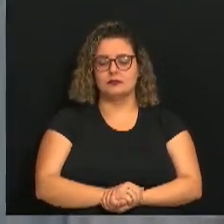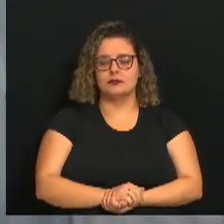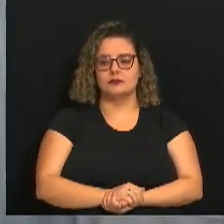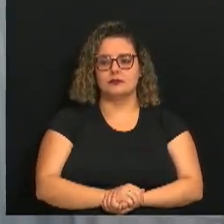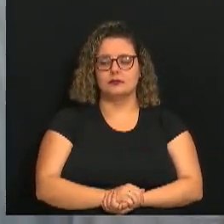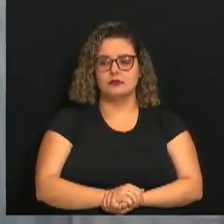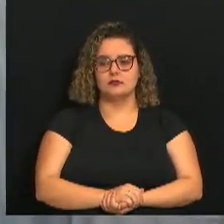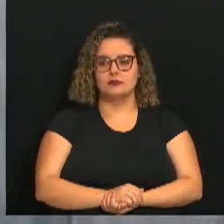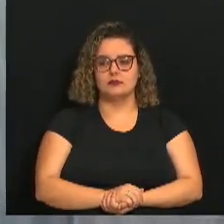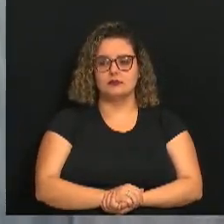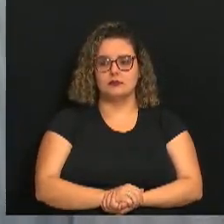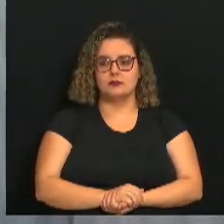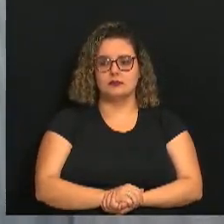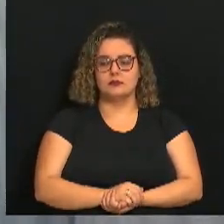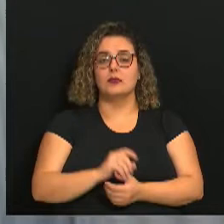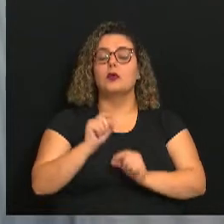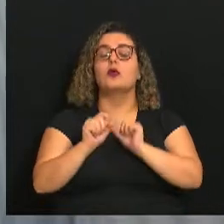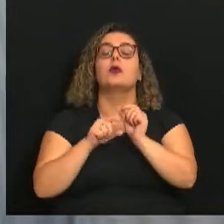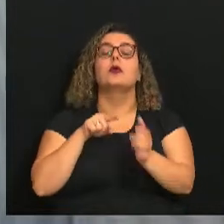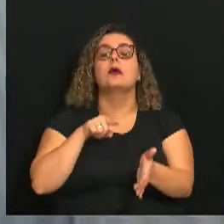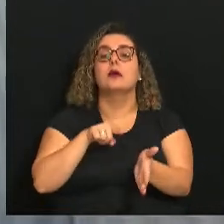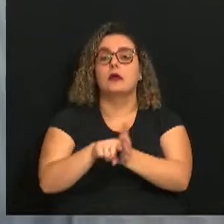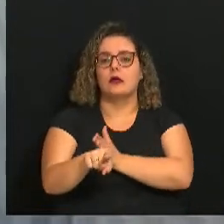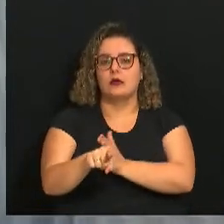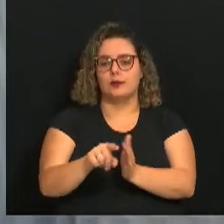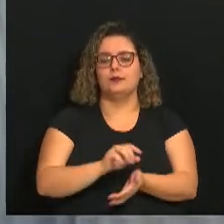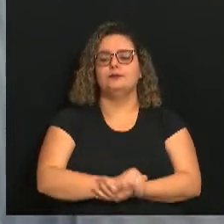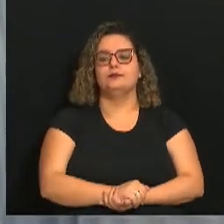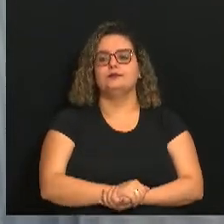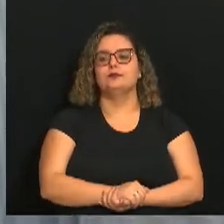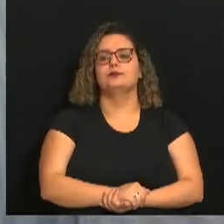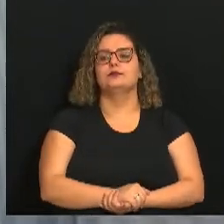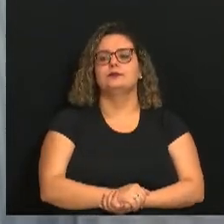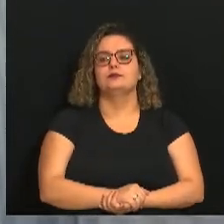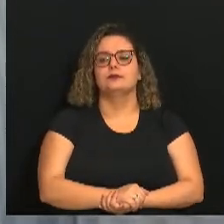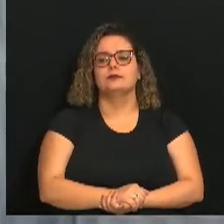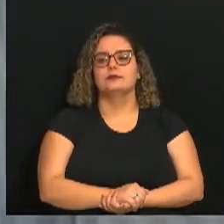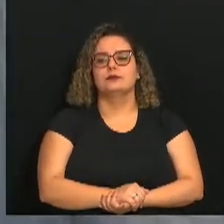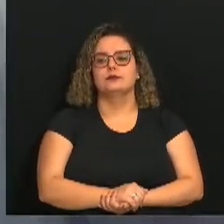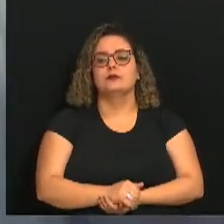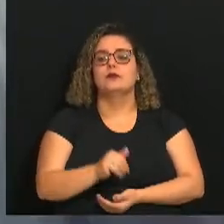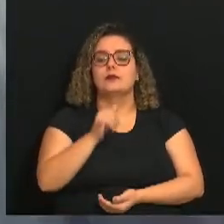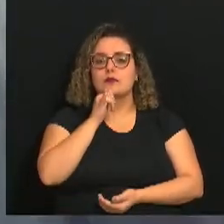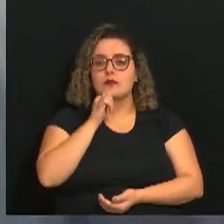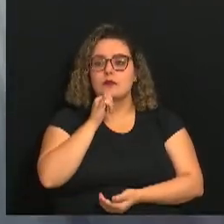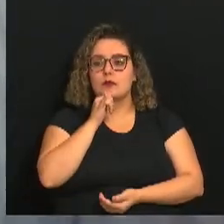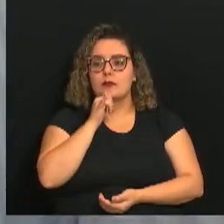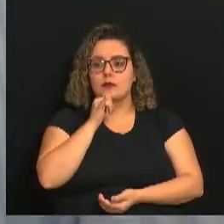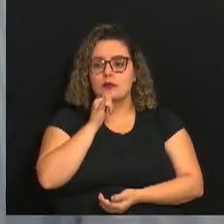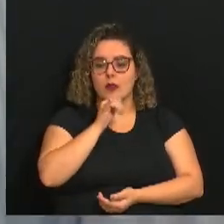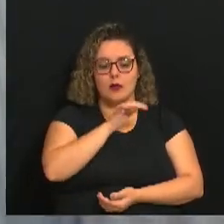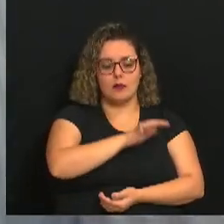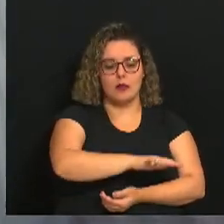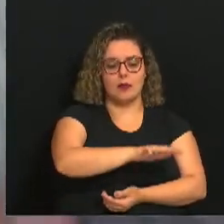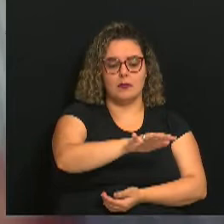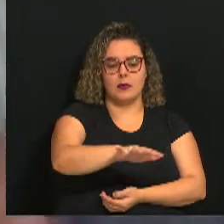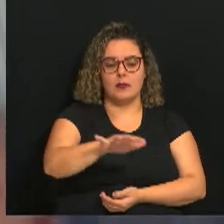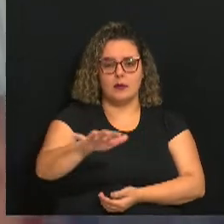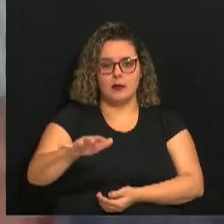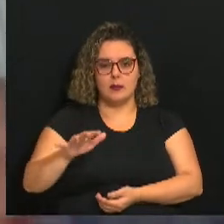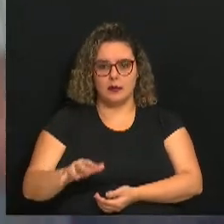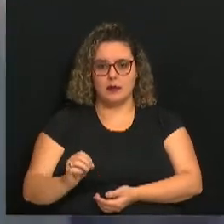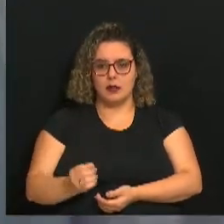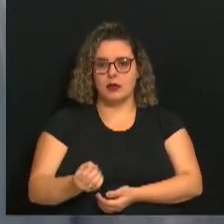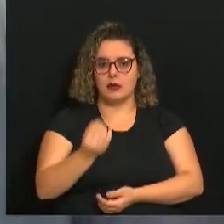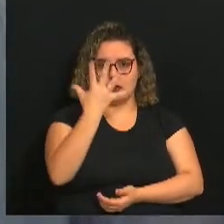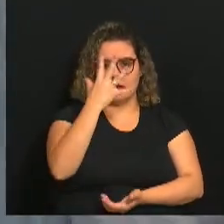que eu quero questionar, para dar um exemplo também, uma das modalidades criadas nessa reforma, que foi um